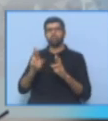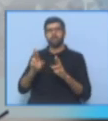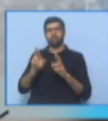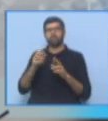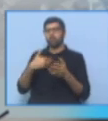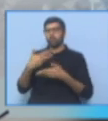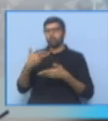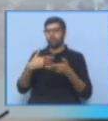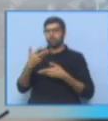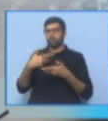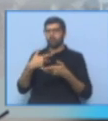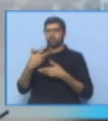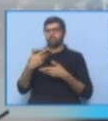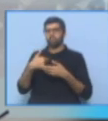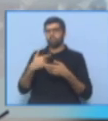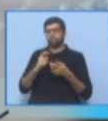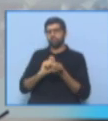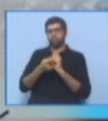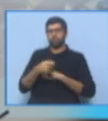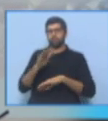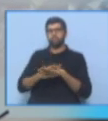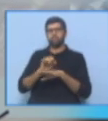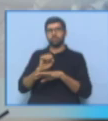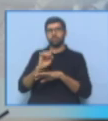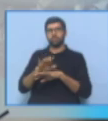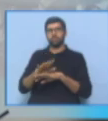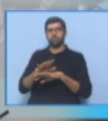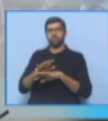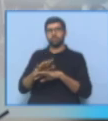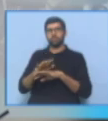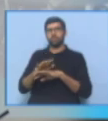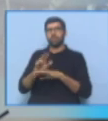nossa conversa fique desatualizada, uma vez que estamos a gravar de véspera.